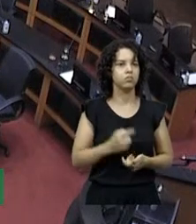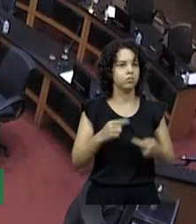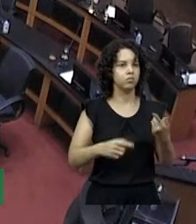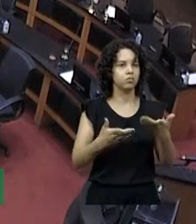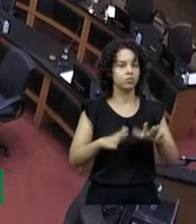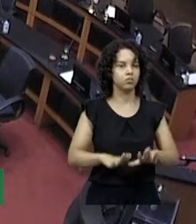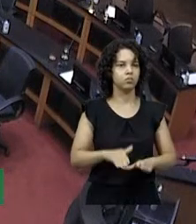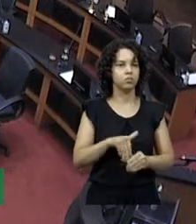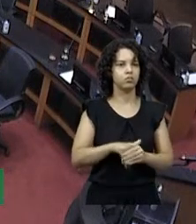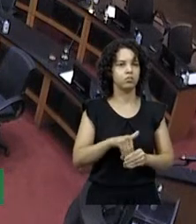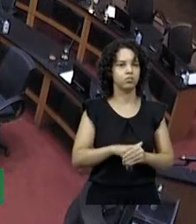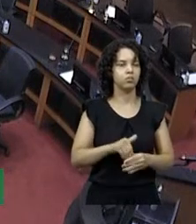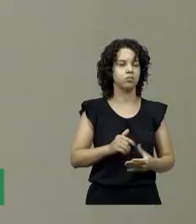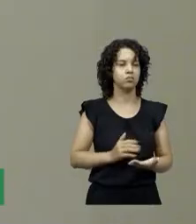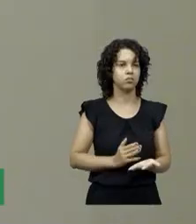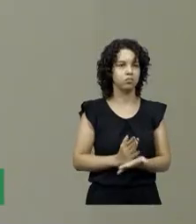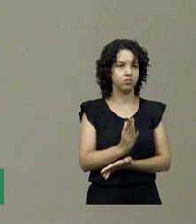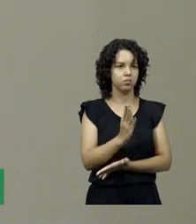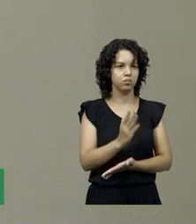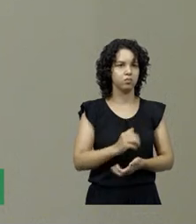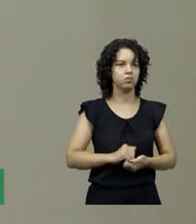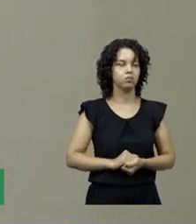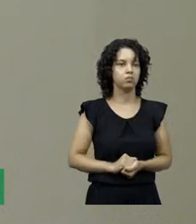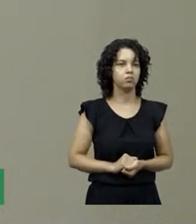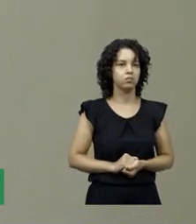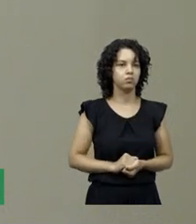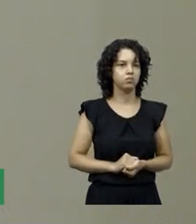queira discutir, em votação, está aprovado.